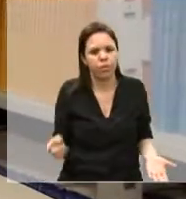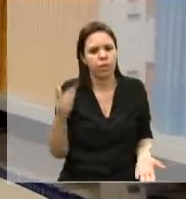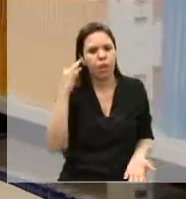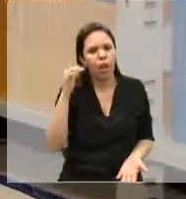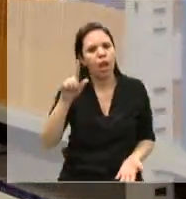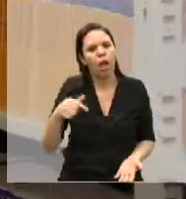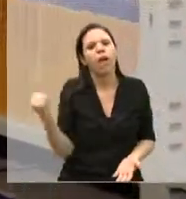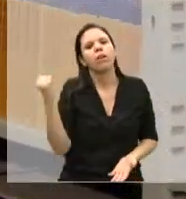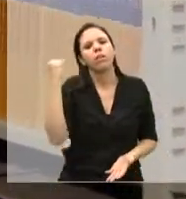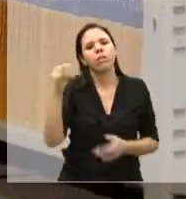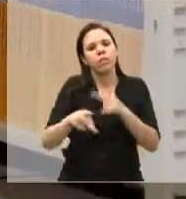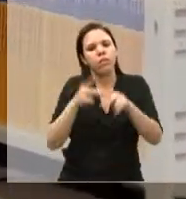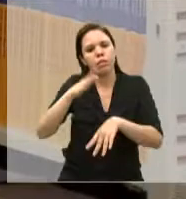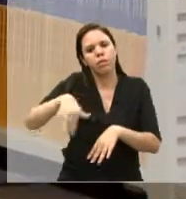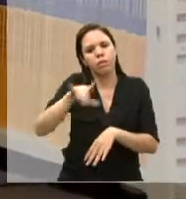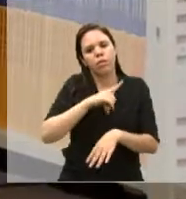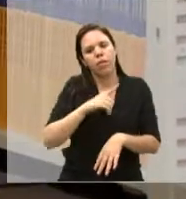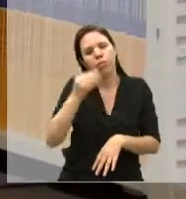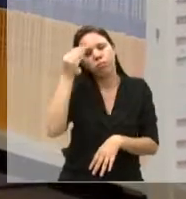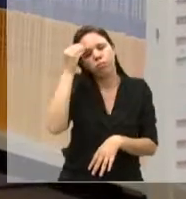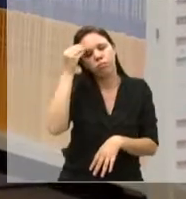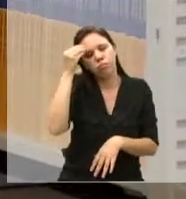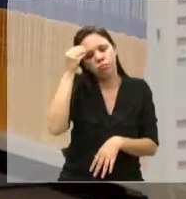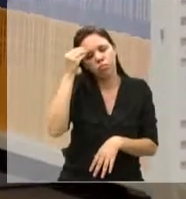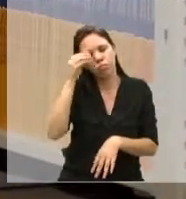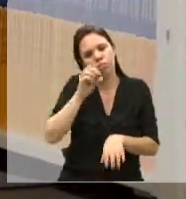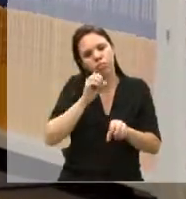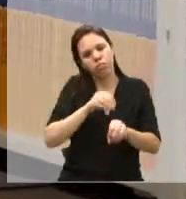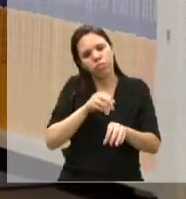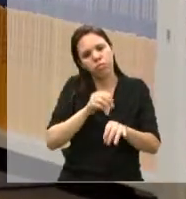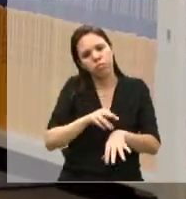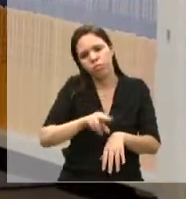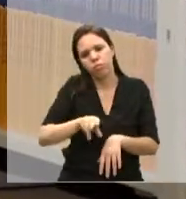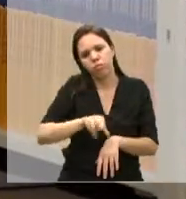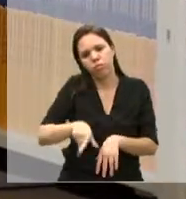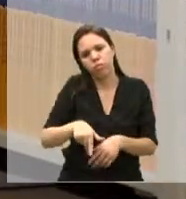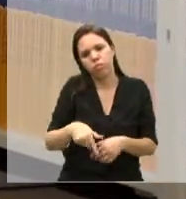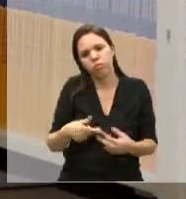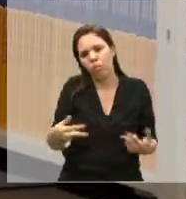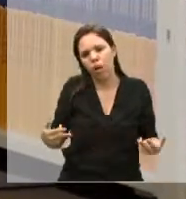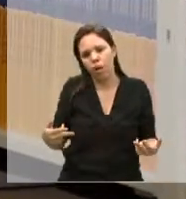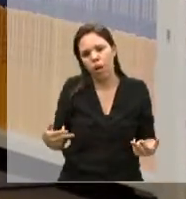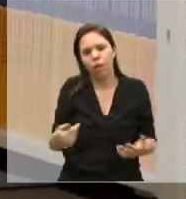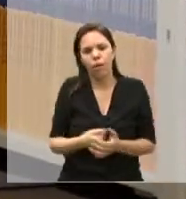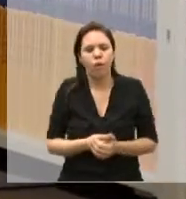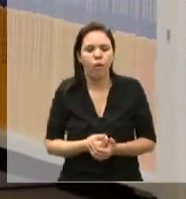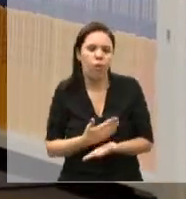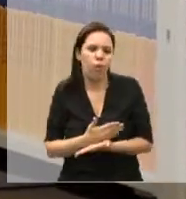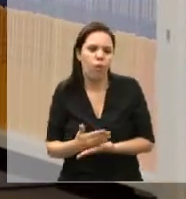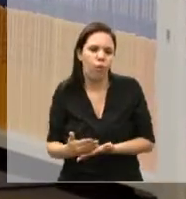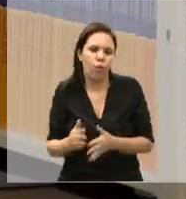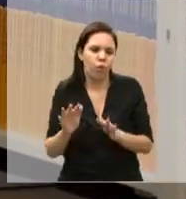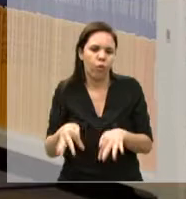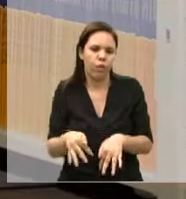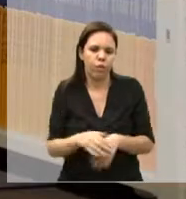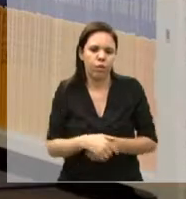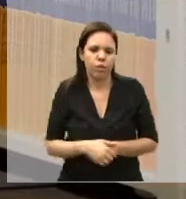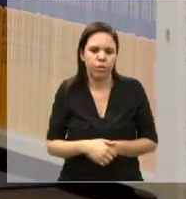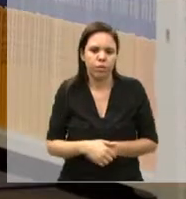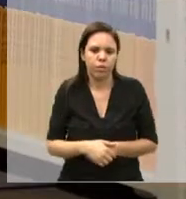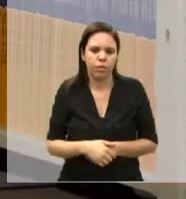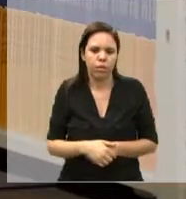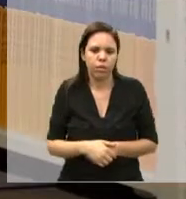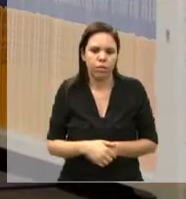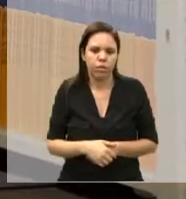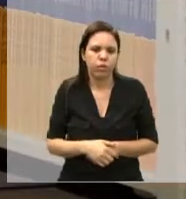uma coisa importante para as pessoas terem em mente. De que educação não é uma coisa que tem um início e um fim.